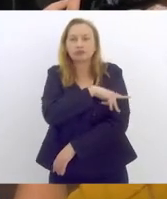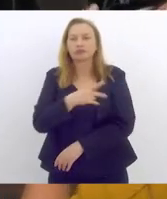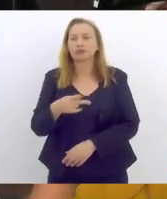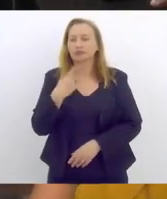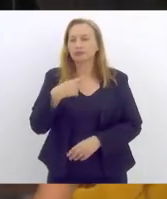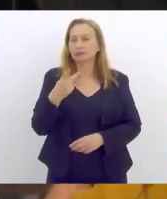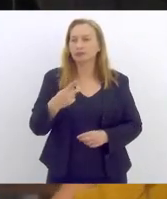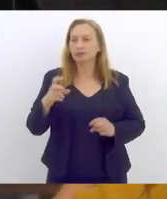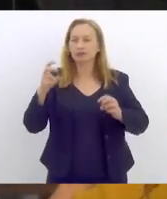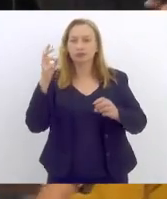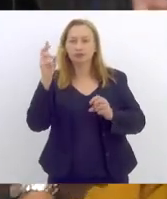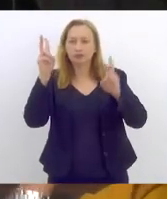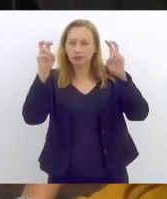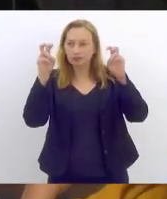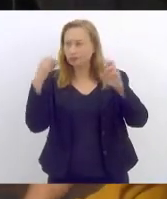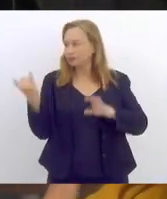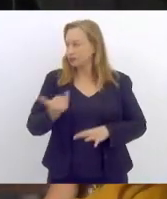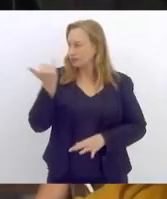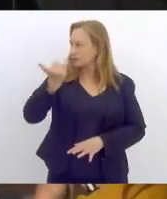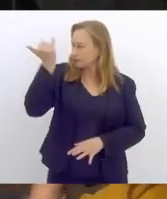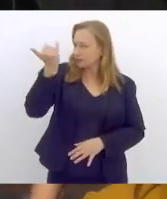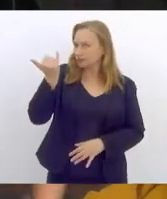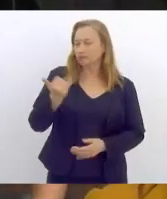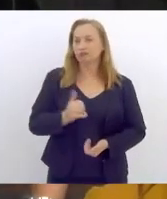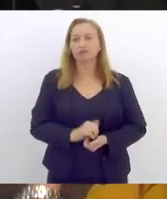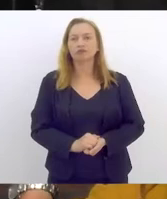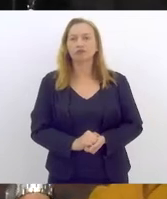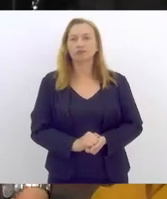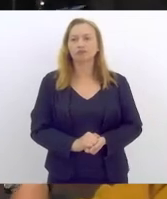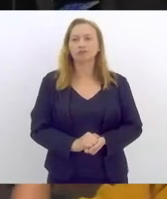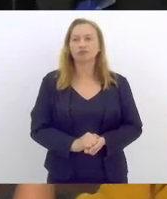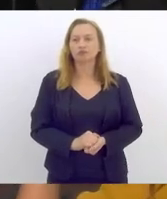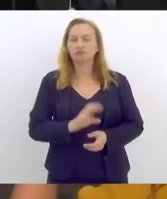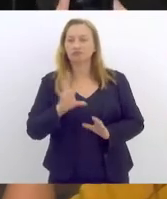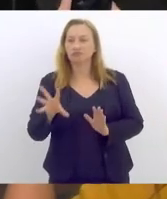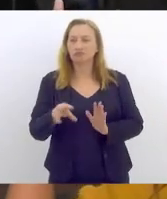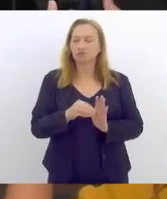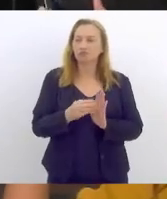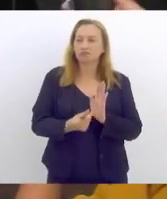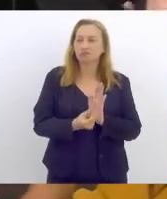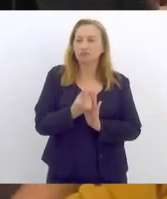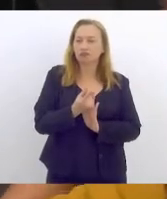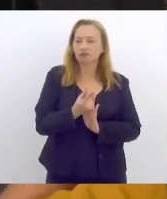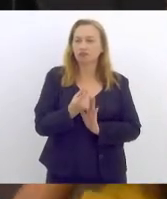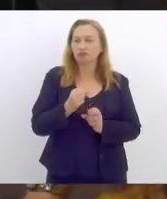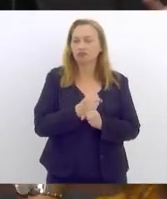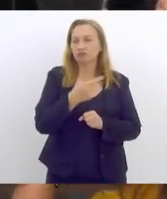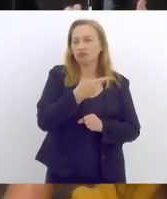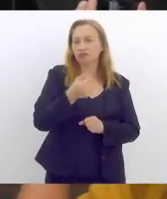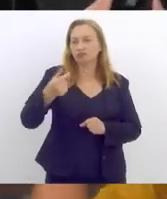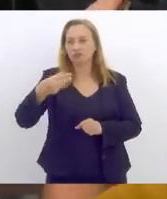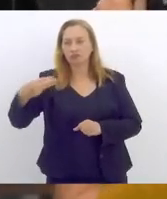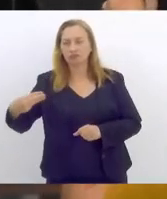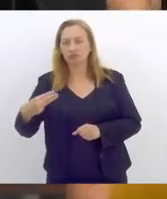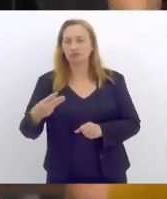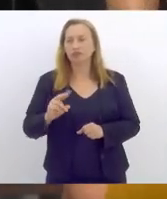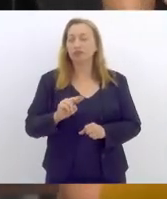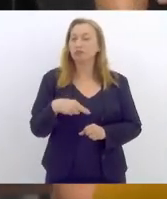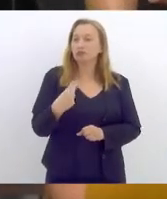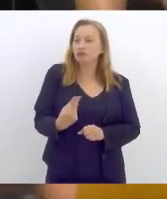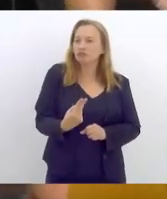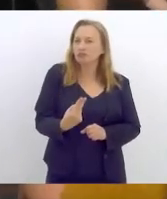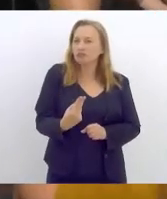temas muito importante que eu não constam na peça orçamentária de 2023 ou constam de maneira muito